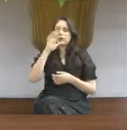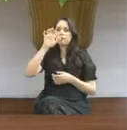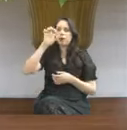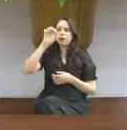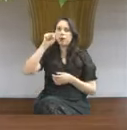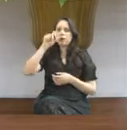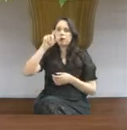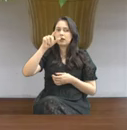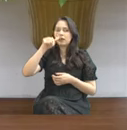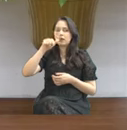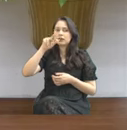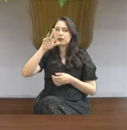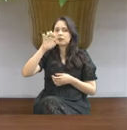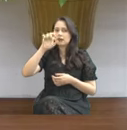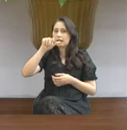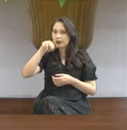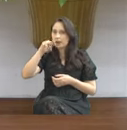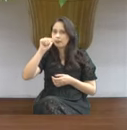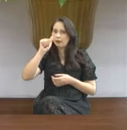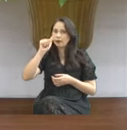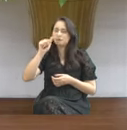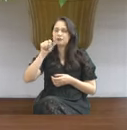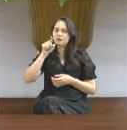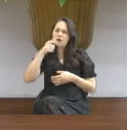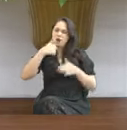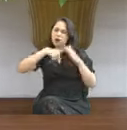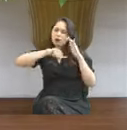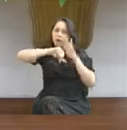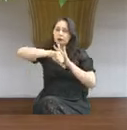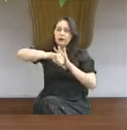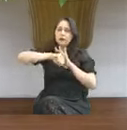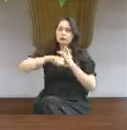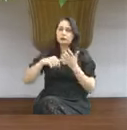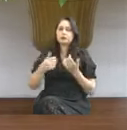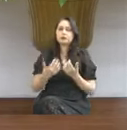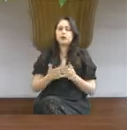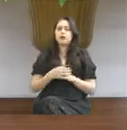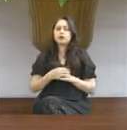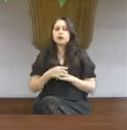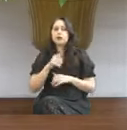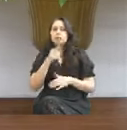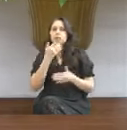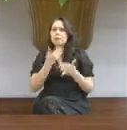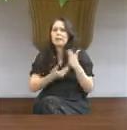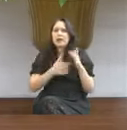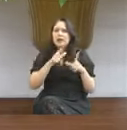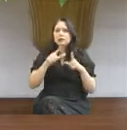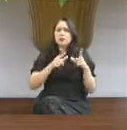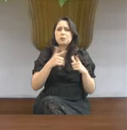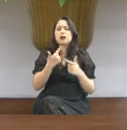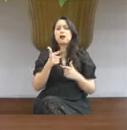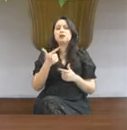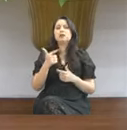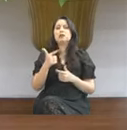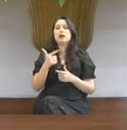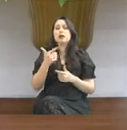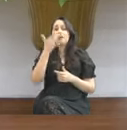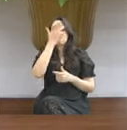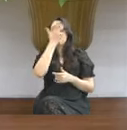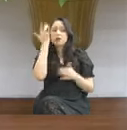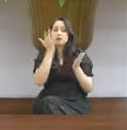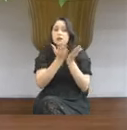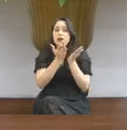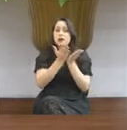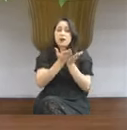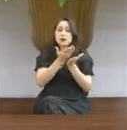então você vai perder o emprego. E começava a tirar os cristãos que não se dobraram àquele sistema. E começaram a